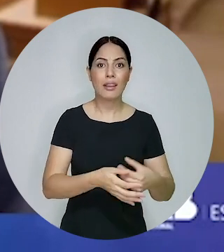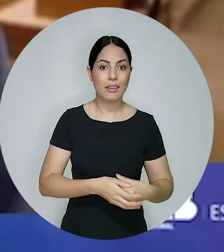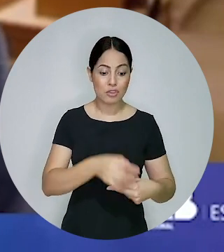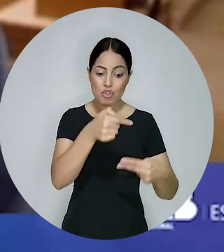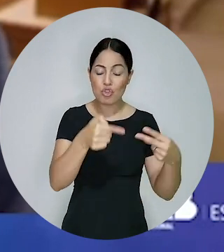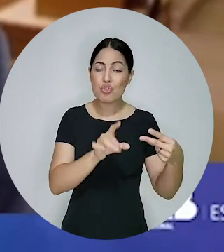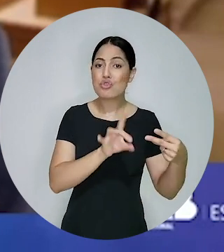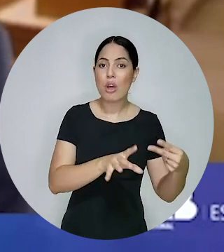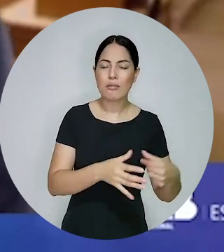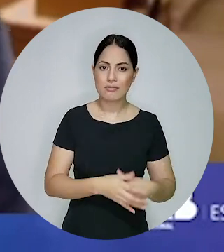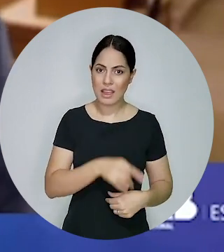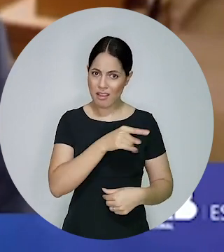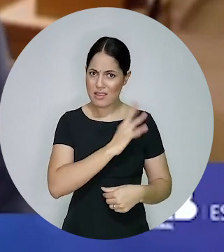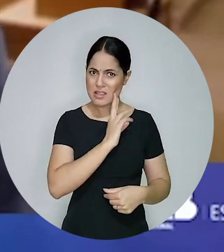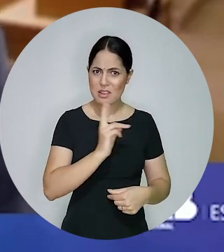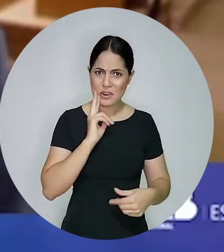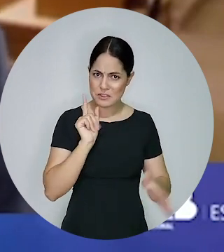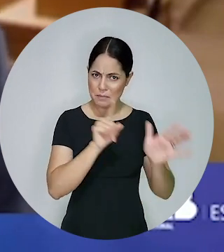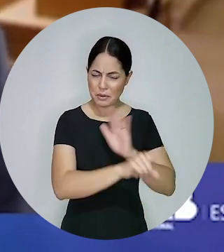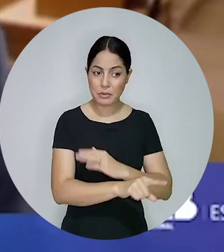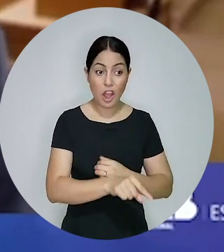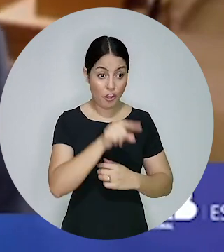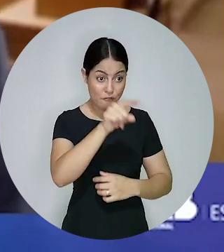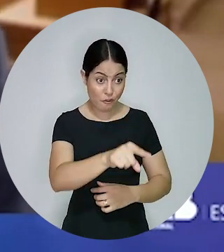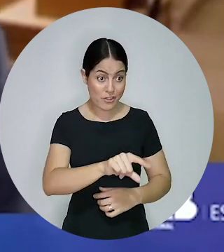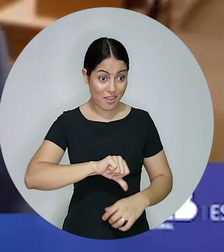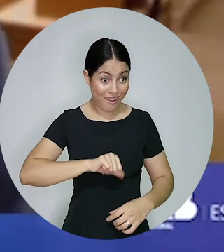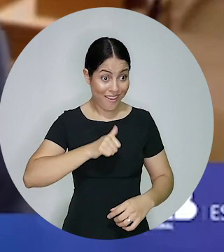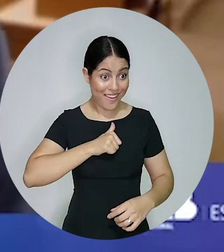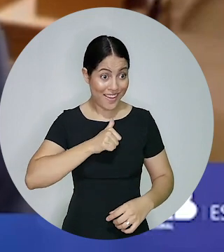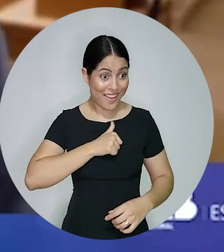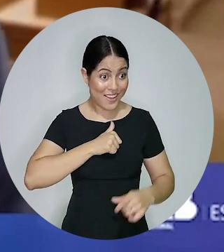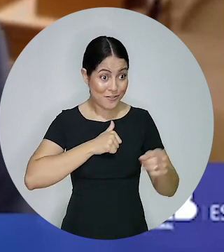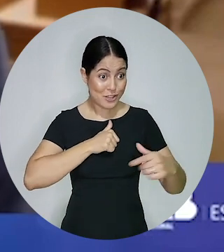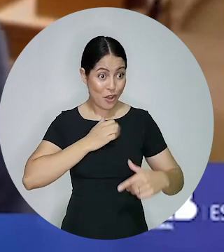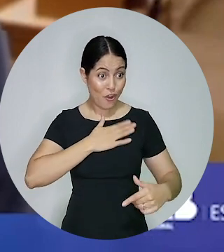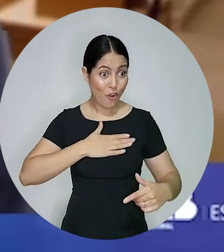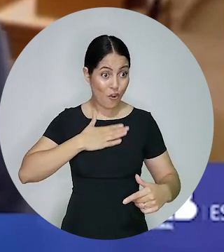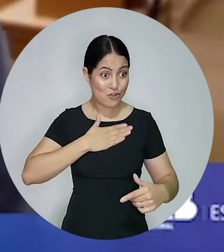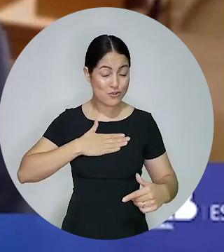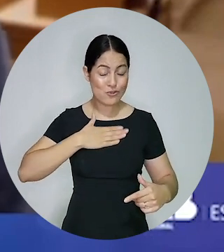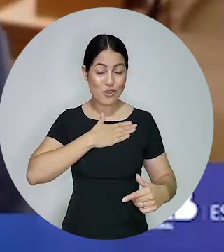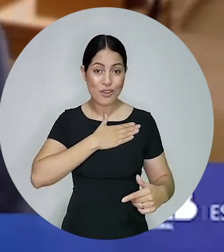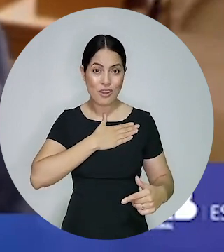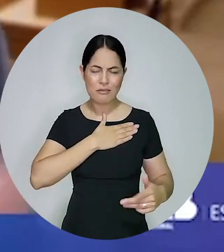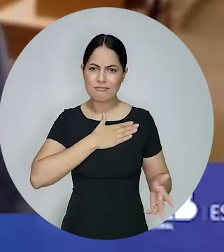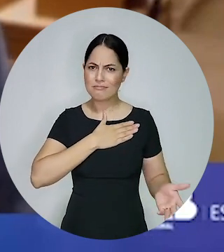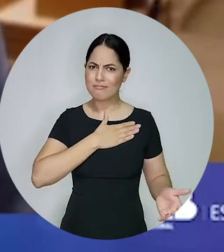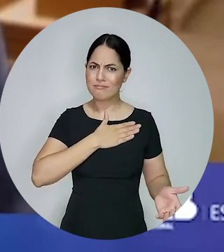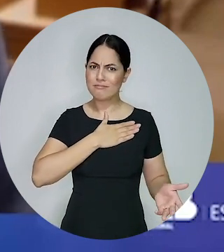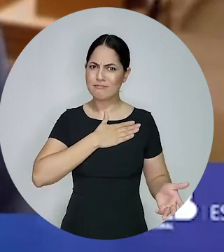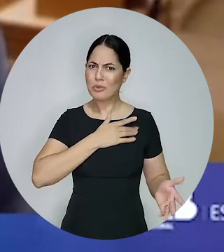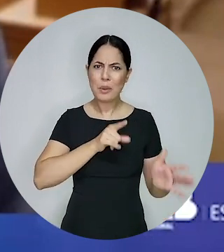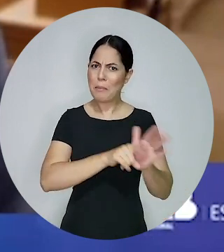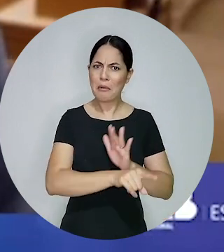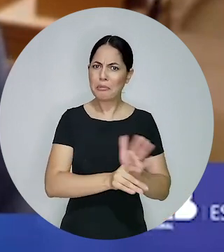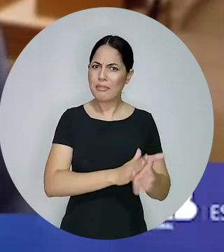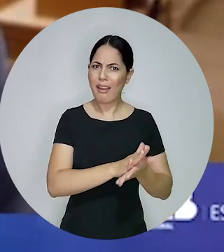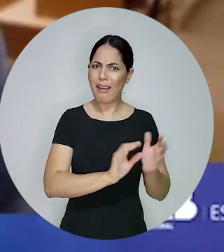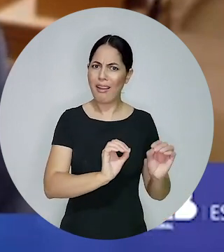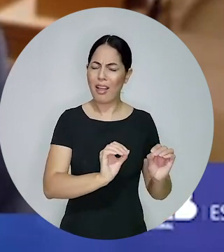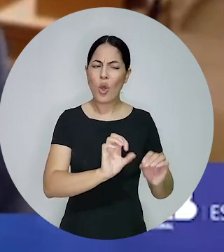Tá? Então, esse restaurante dificilmente perguntaria grau de satisfação do cliente com o prato que foi